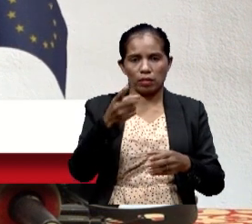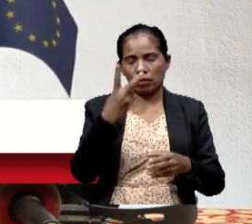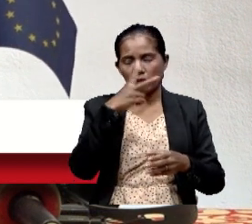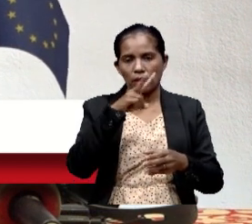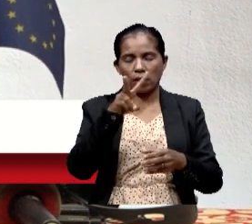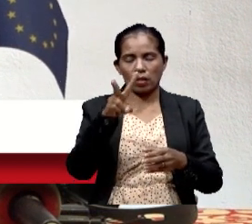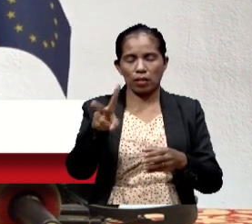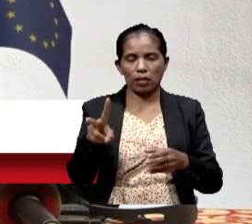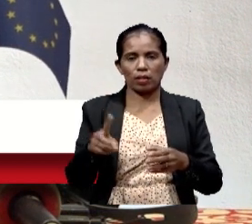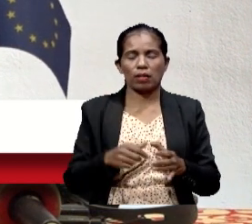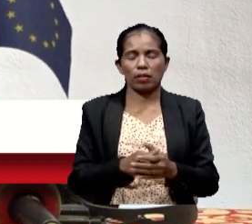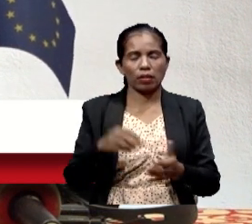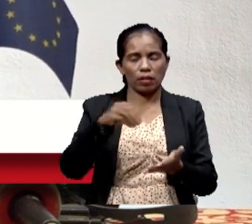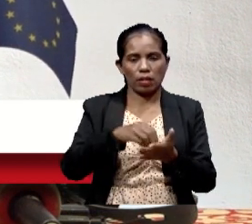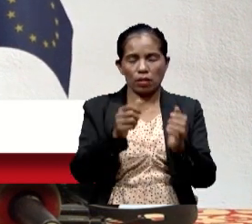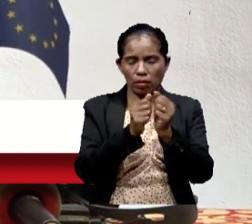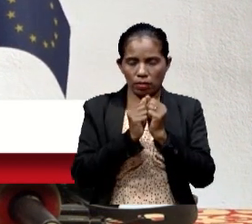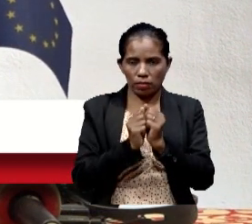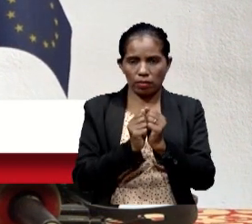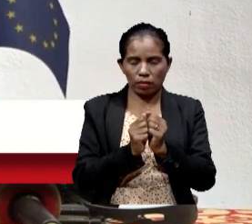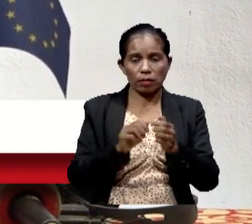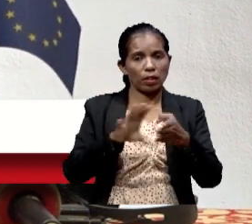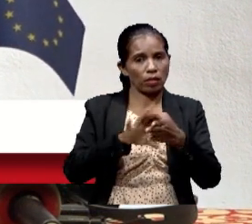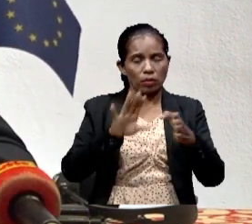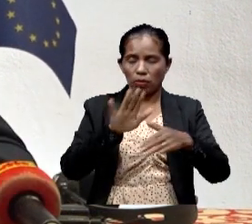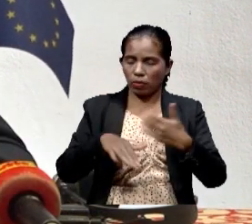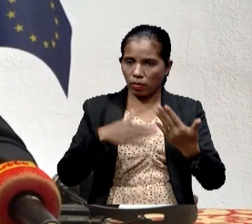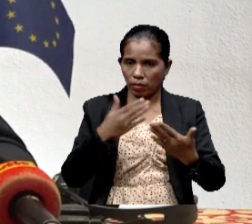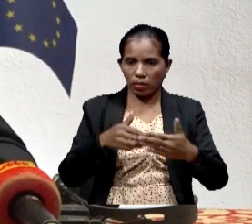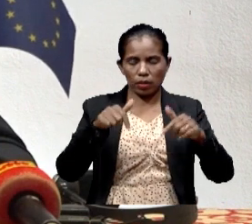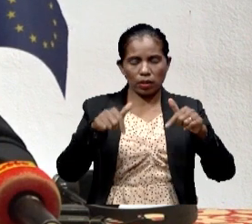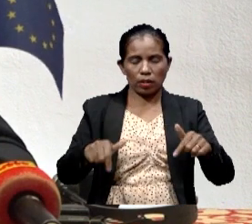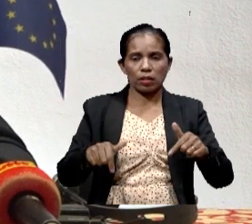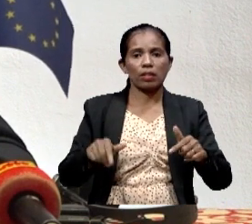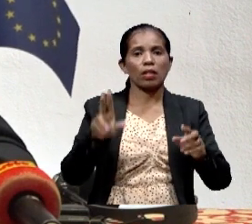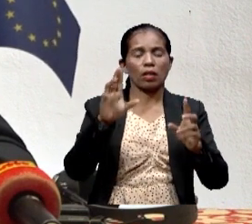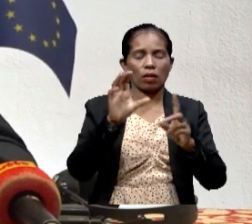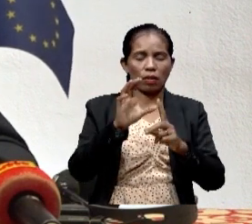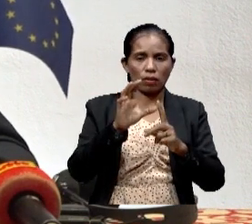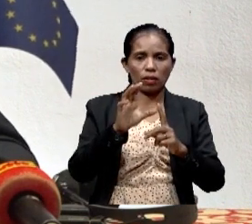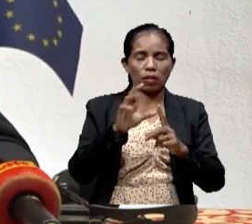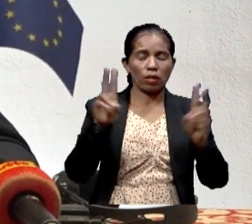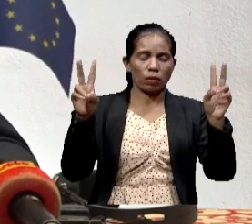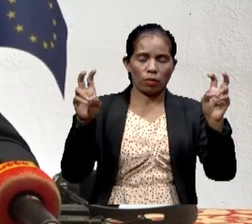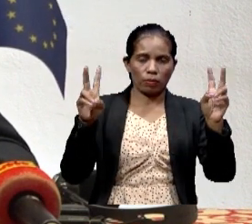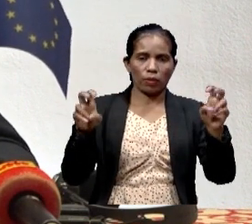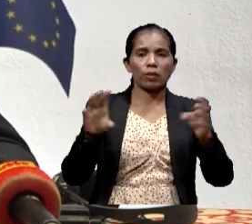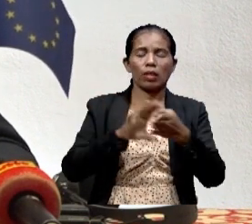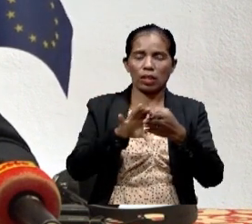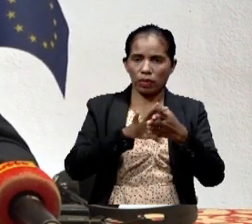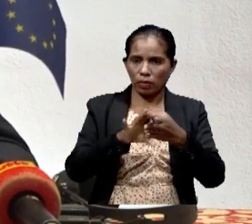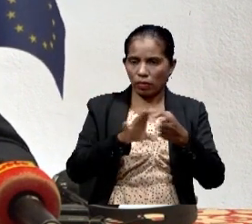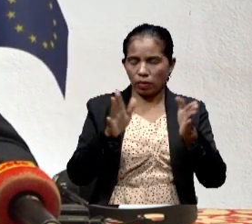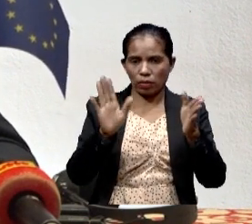all electoral. Tá muito com a legislação eleitoral toma e o código eleitoral IDNB consistente